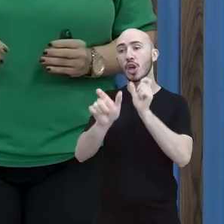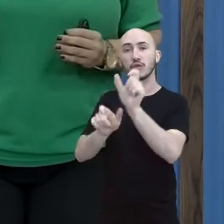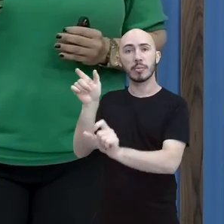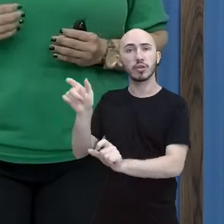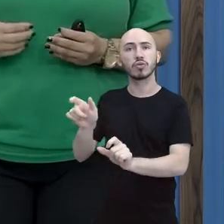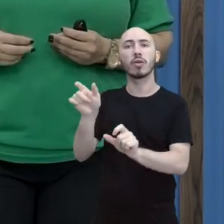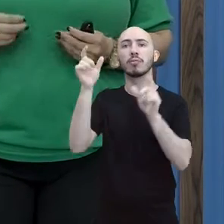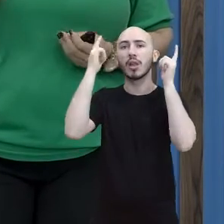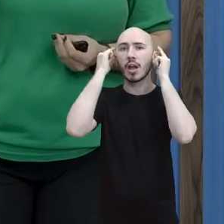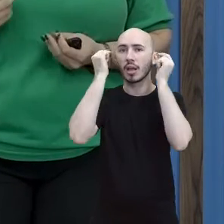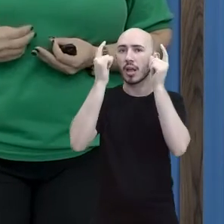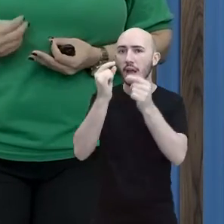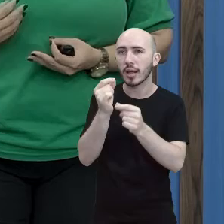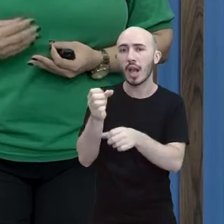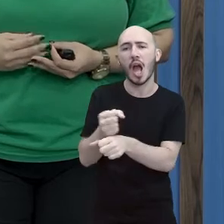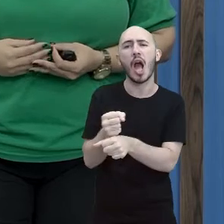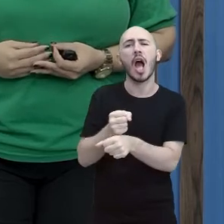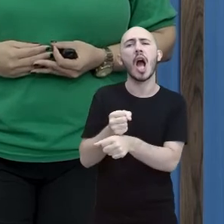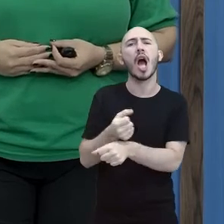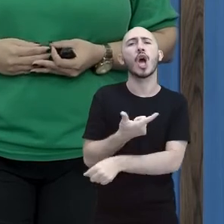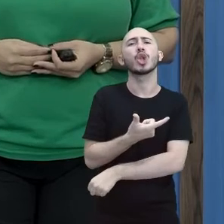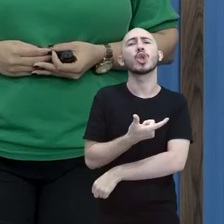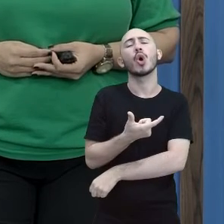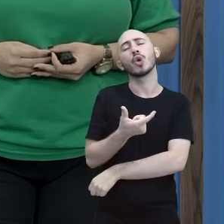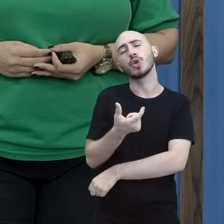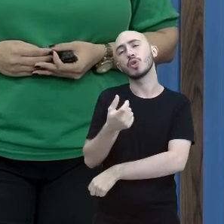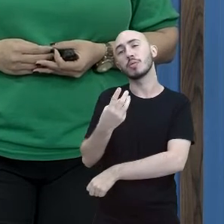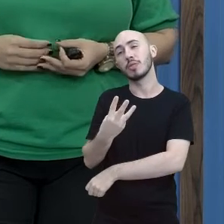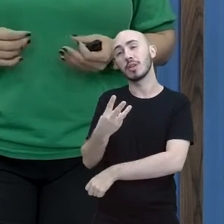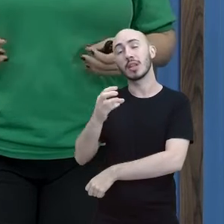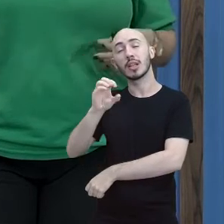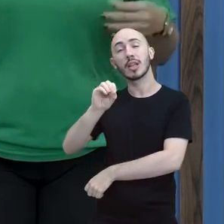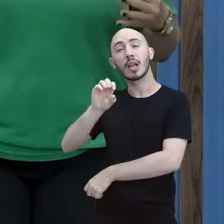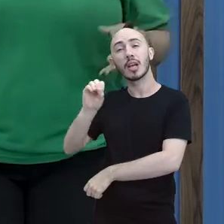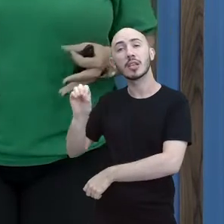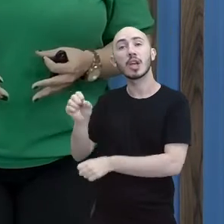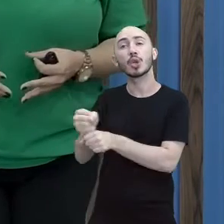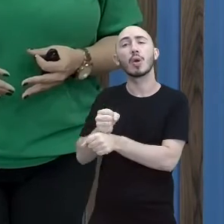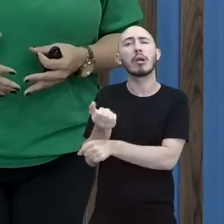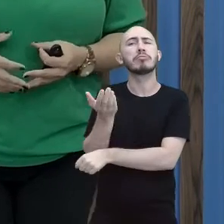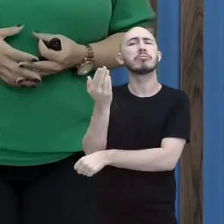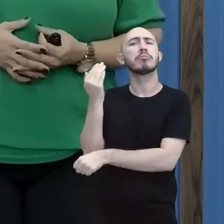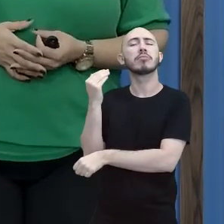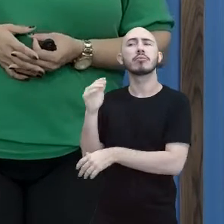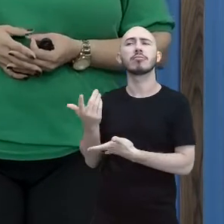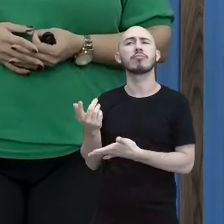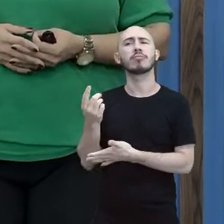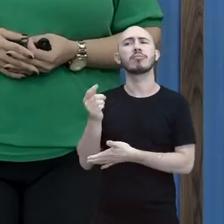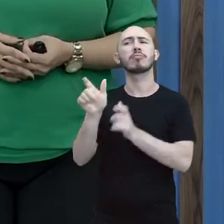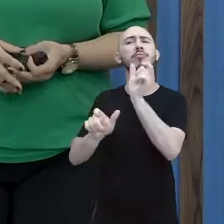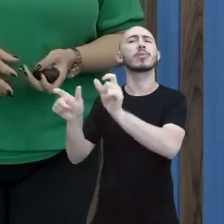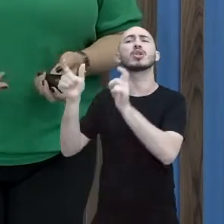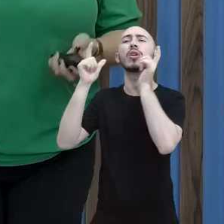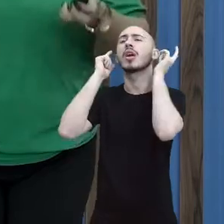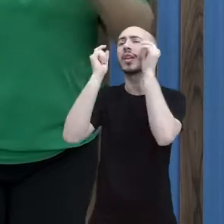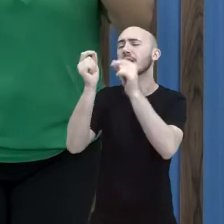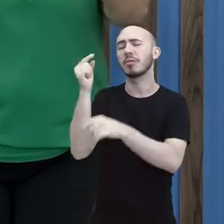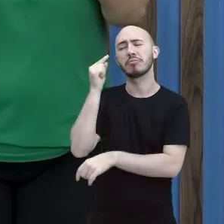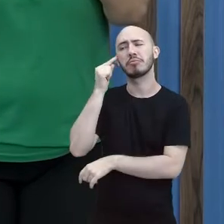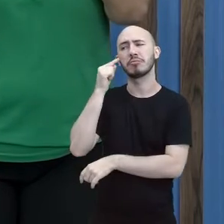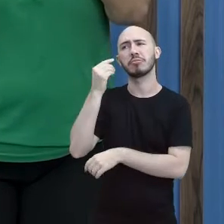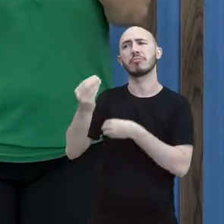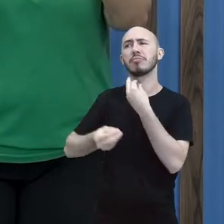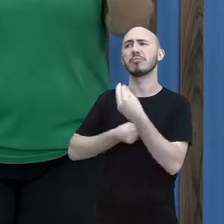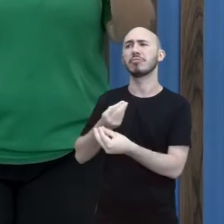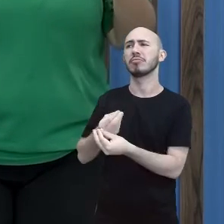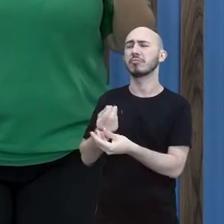gregos há mais de 2.300 anos atrás, né, gente? Então, os gregos pensaram, ué, então, do que é feito